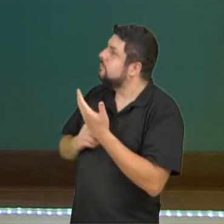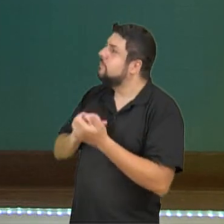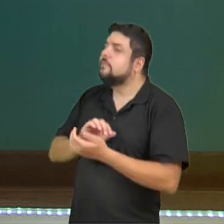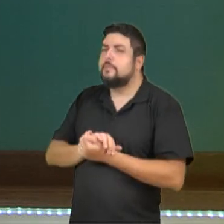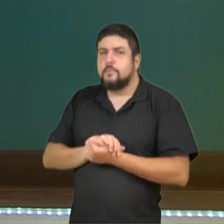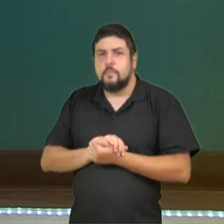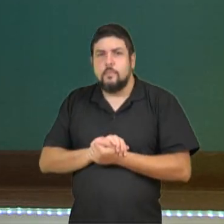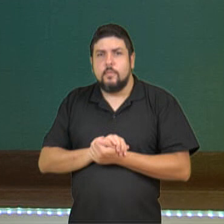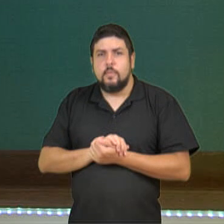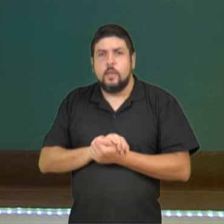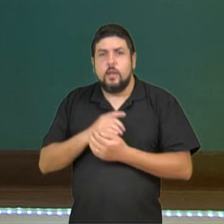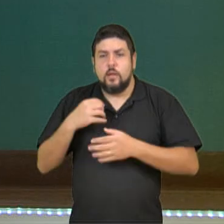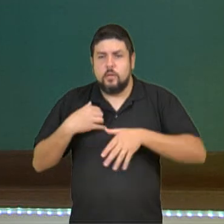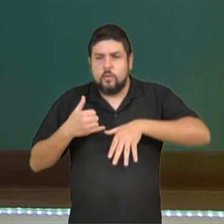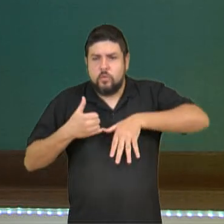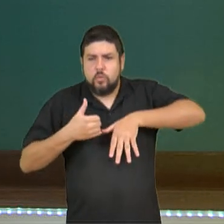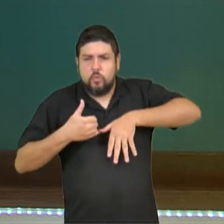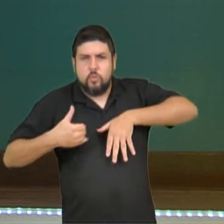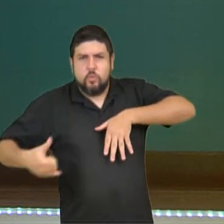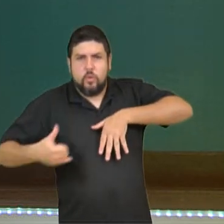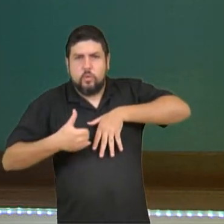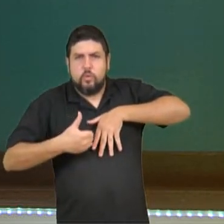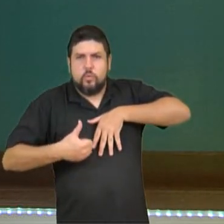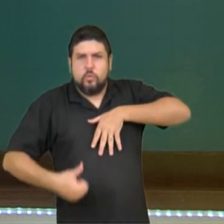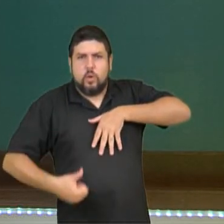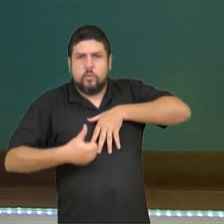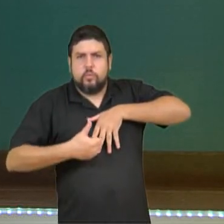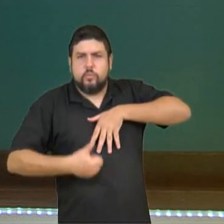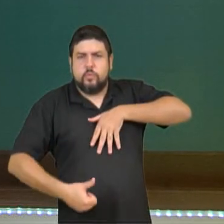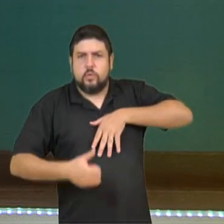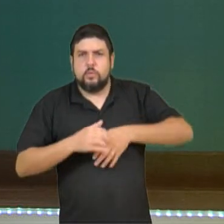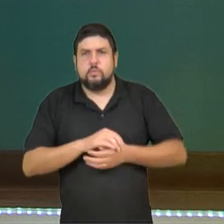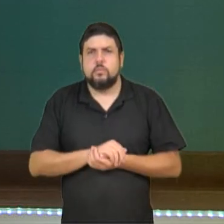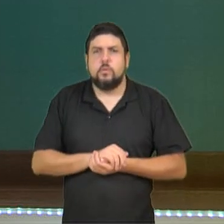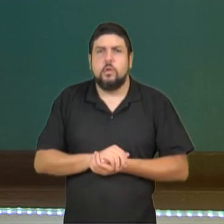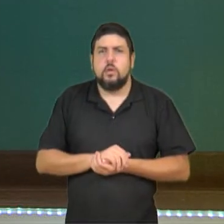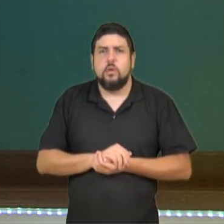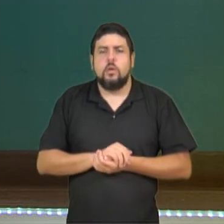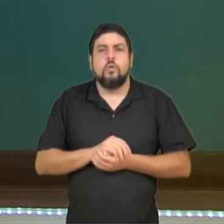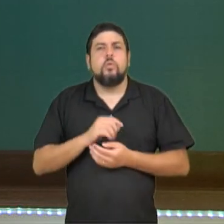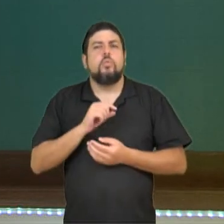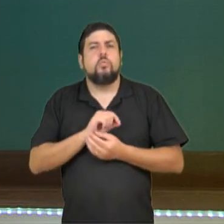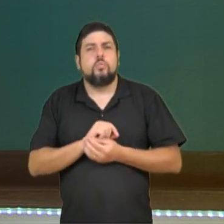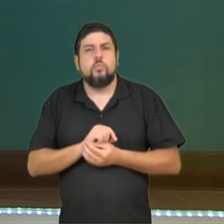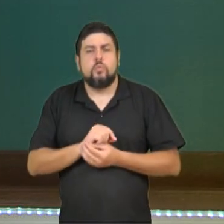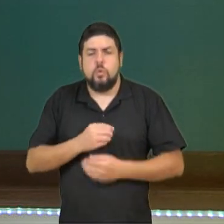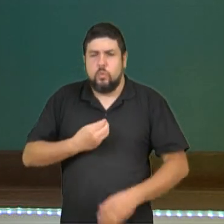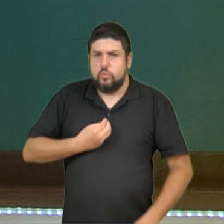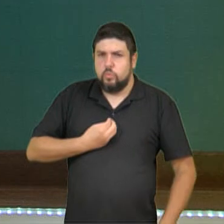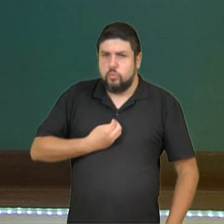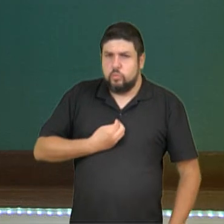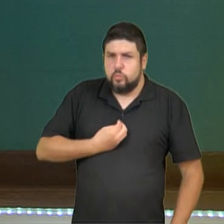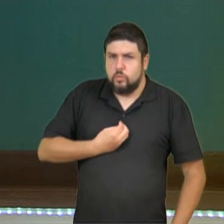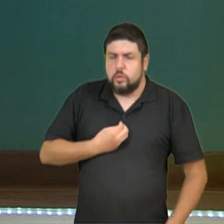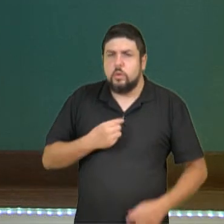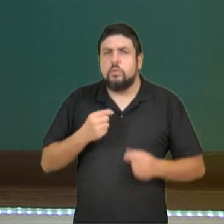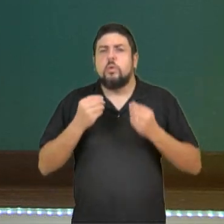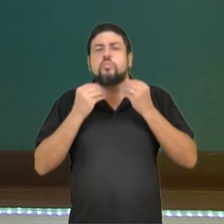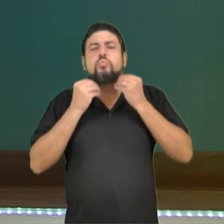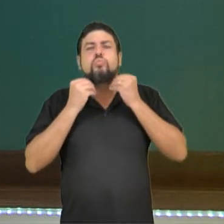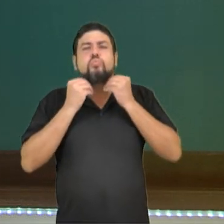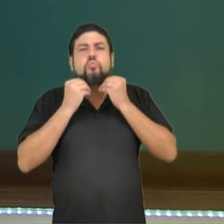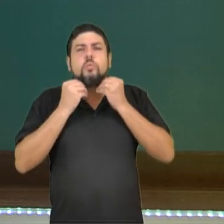formado pelos vasos linfáticos, por estruturas como os linfonodos, o timo, as